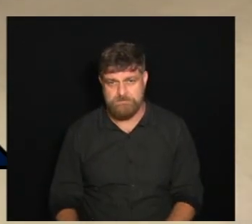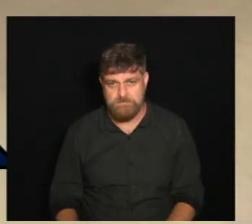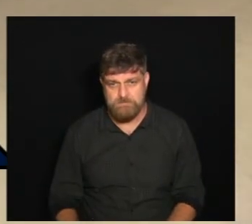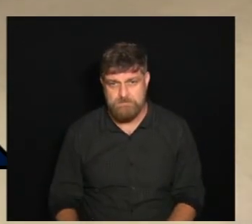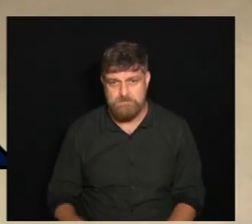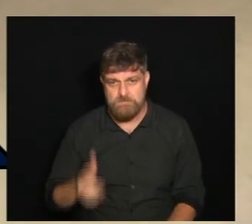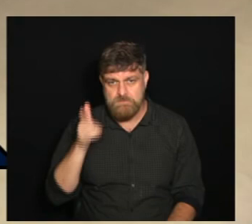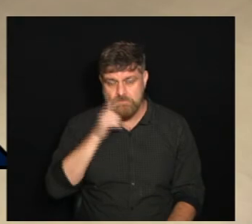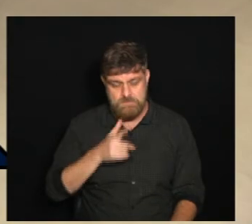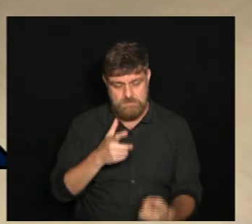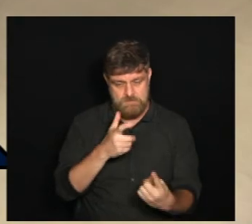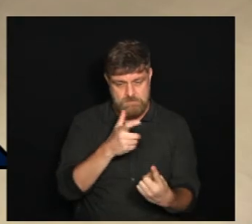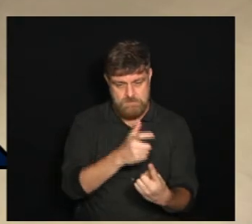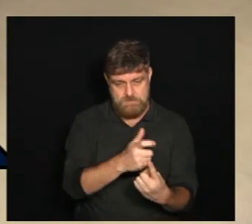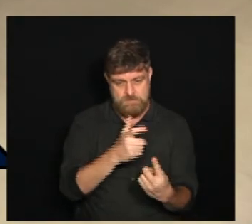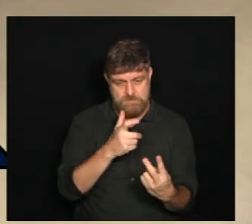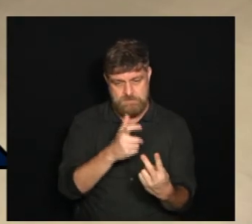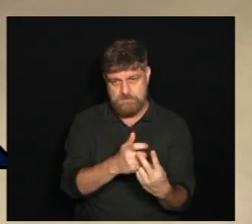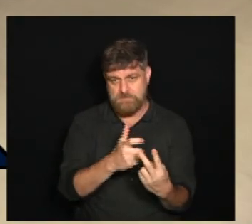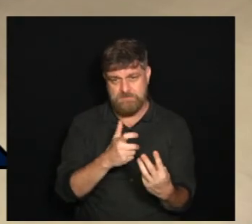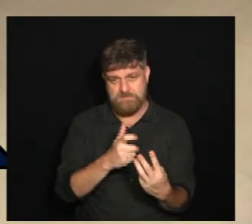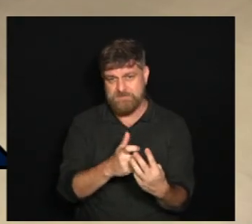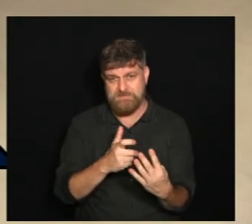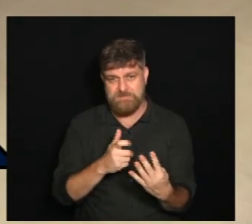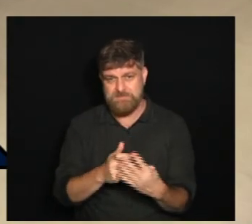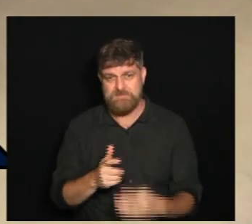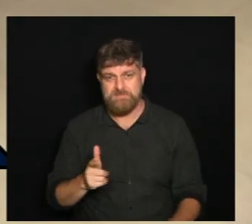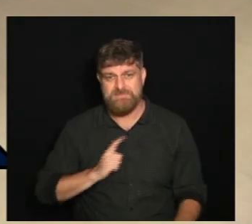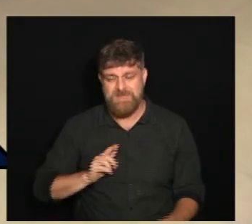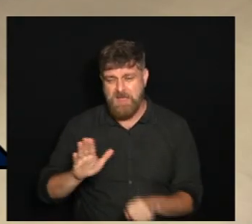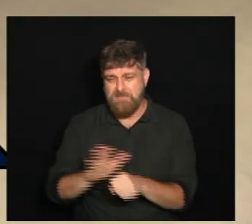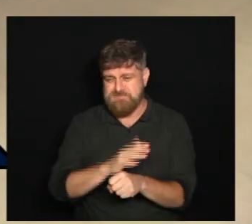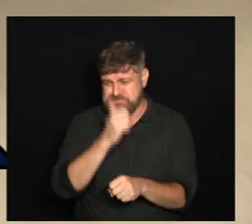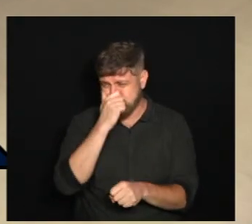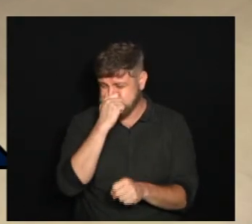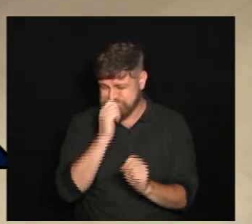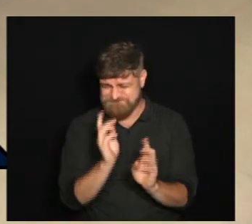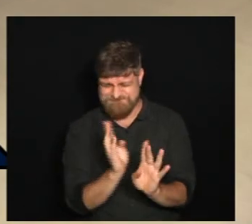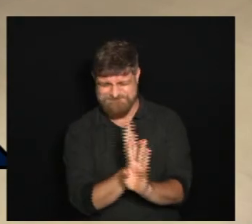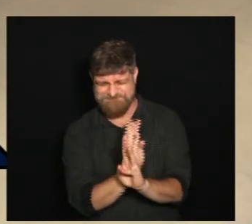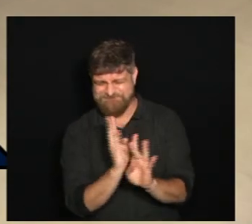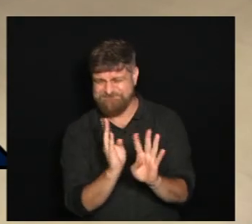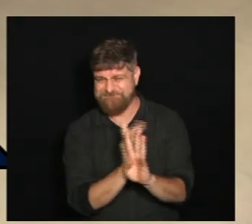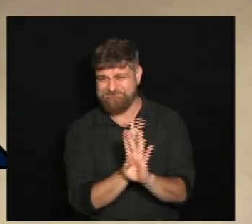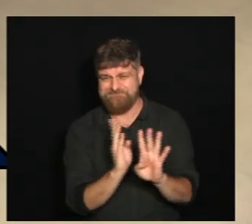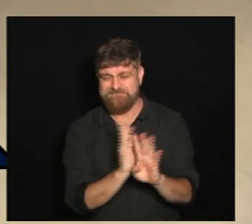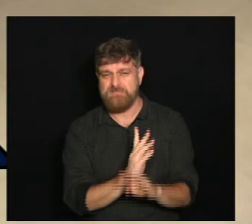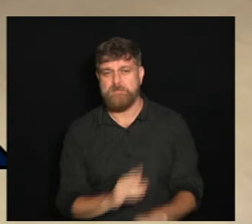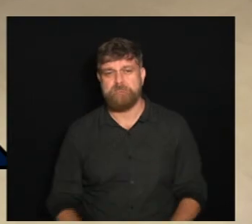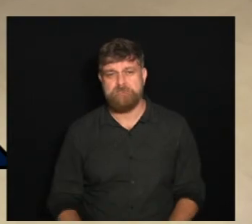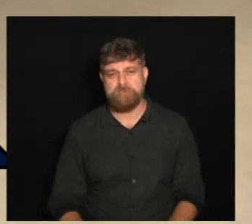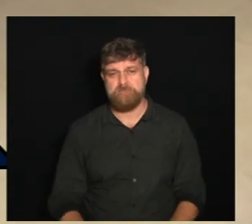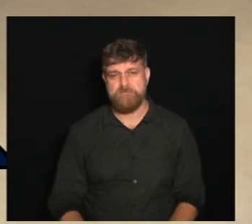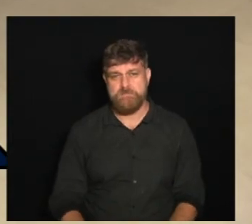na campanha de vacinação e muitos deles aglomerados. Então, fica aqui apenas